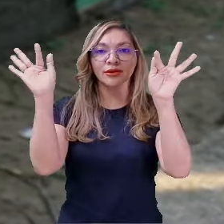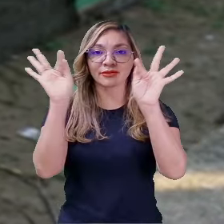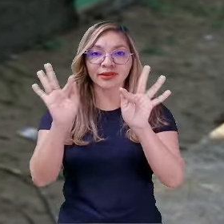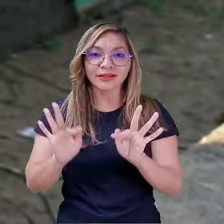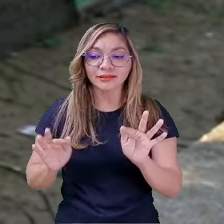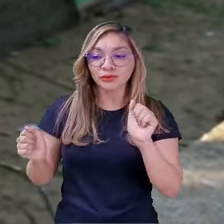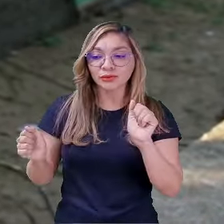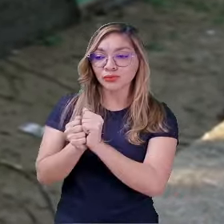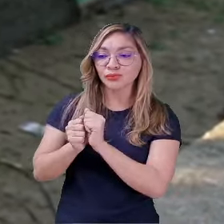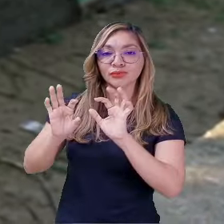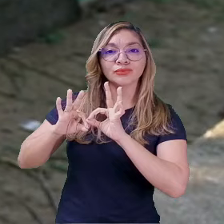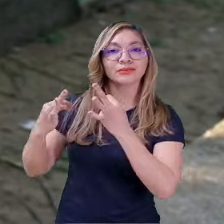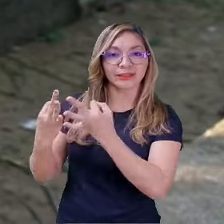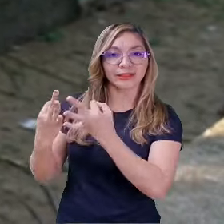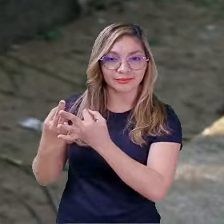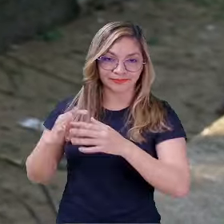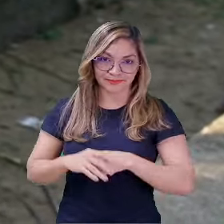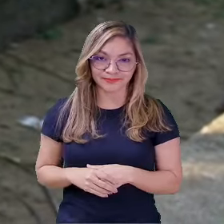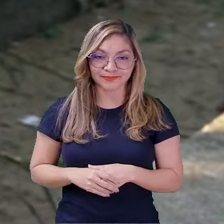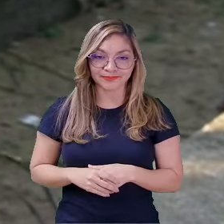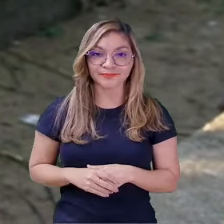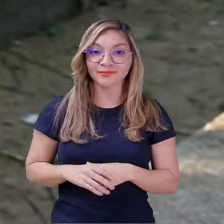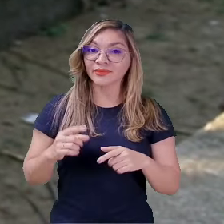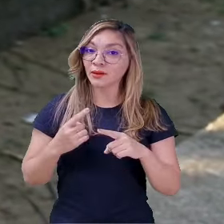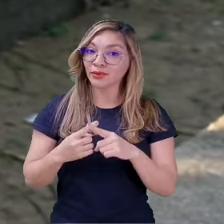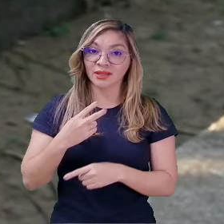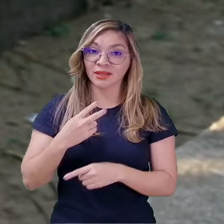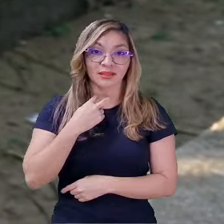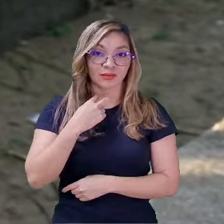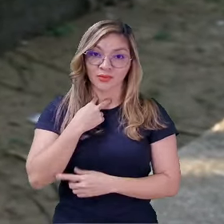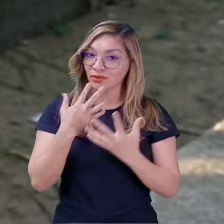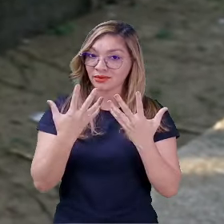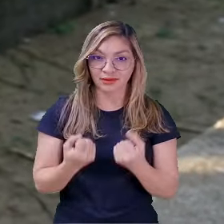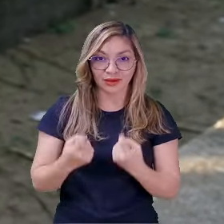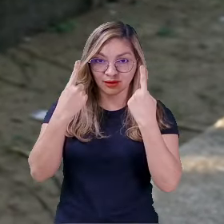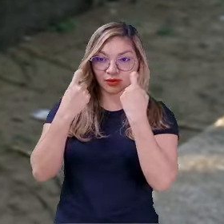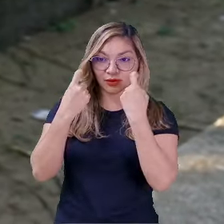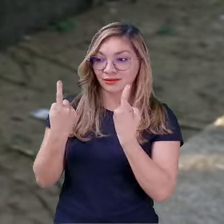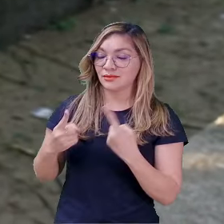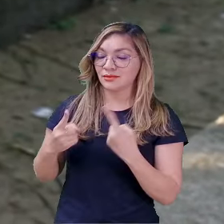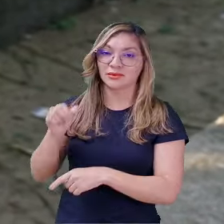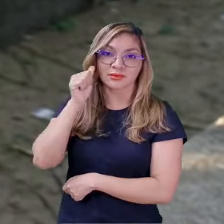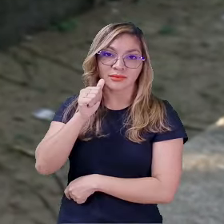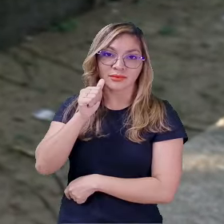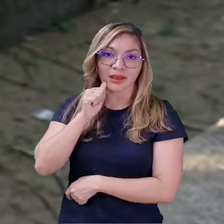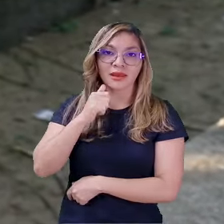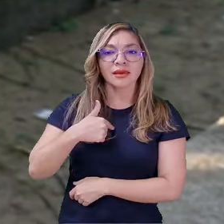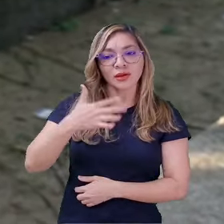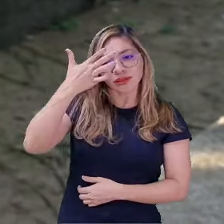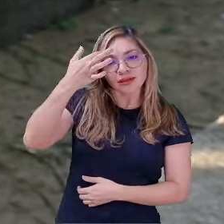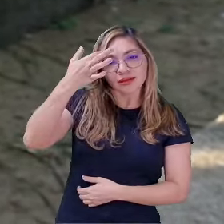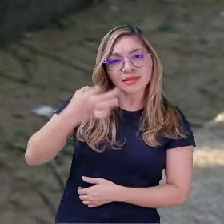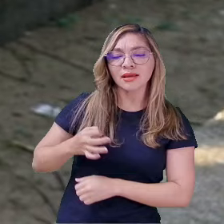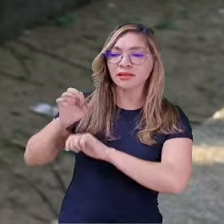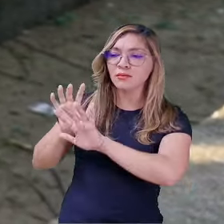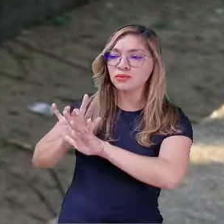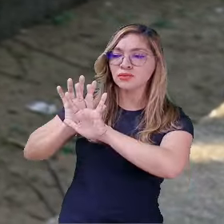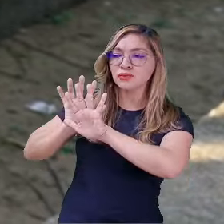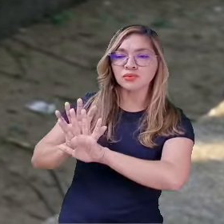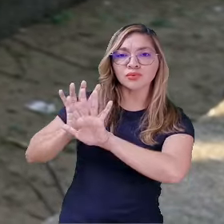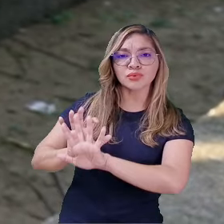filhos, porque isso a gente não pode permitir. E eu tenho certeza que essa marcha vai mudar